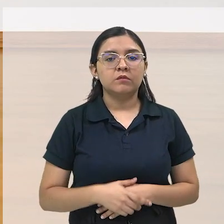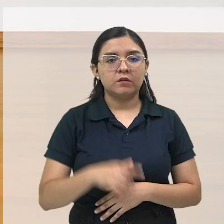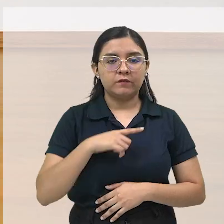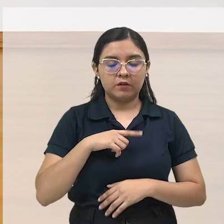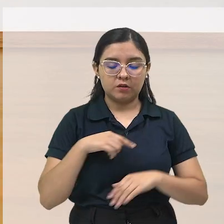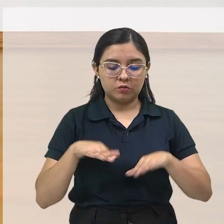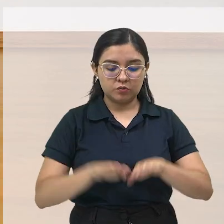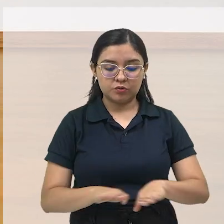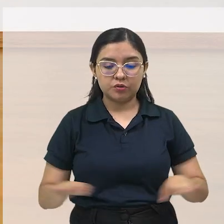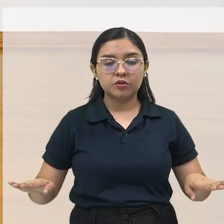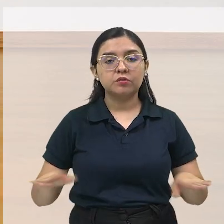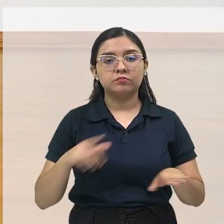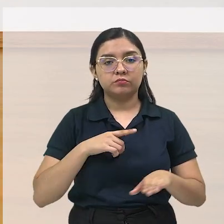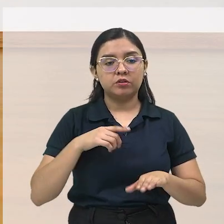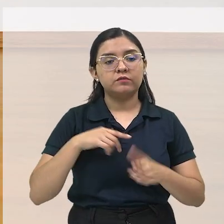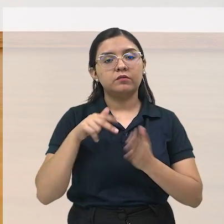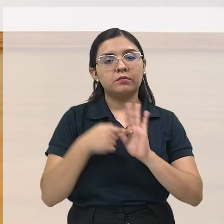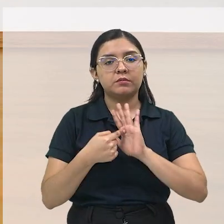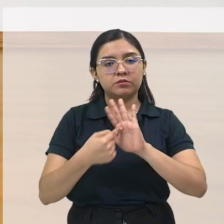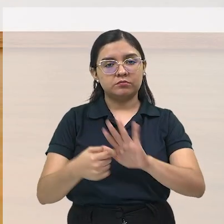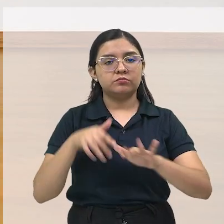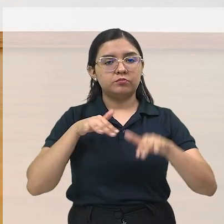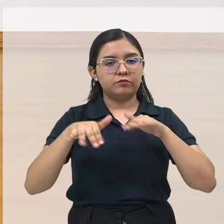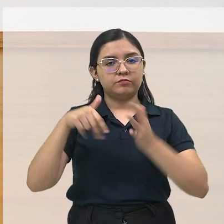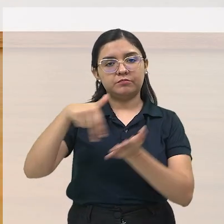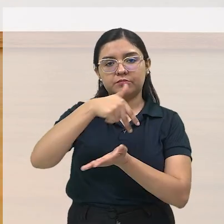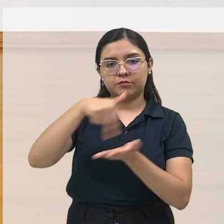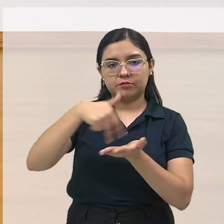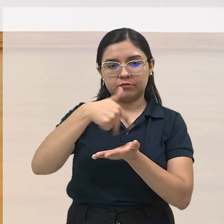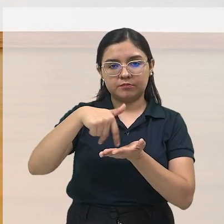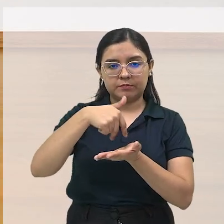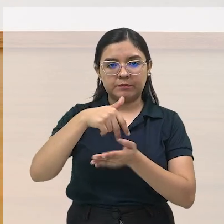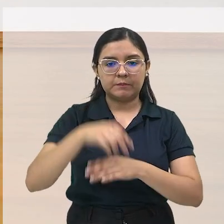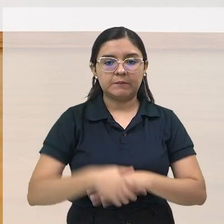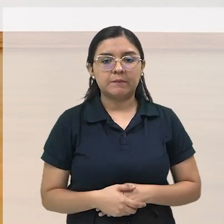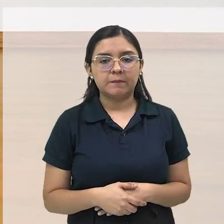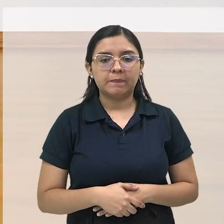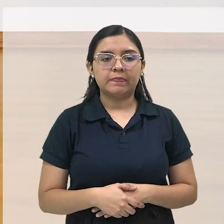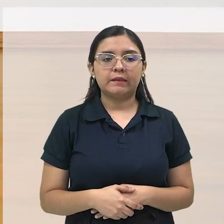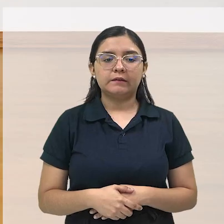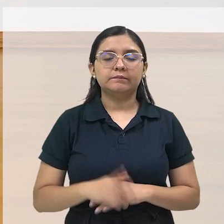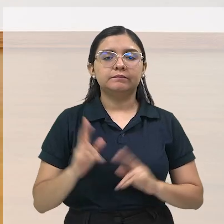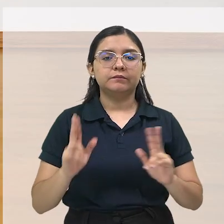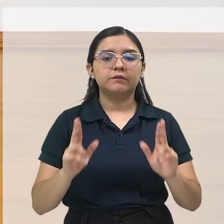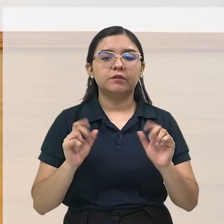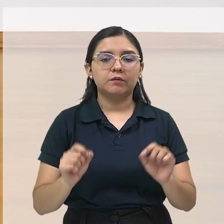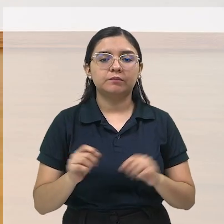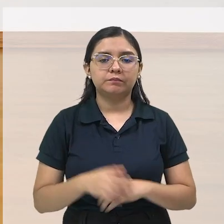no chão e eles vão fazendo a sua evolução ali, né? Como se eles estivessem